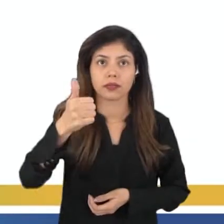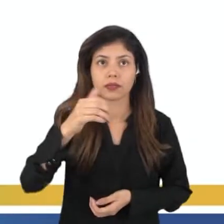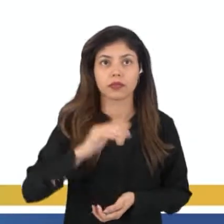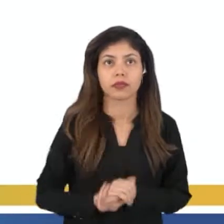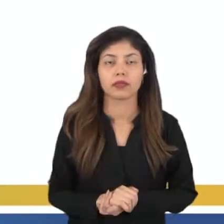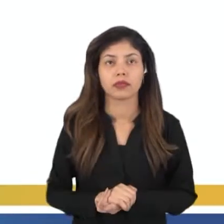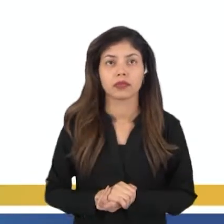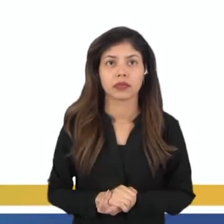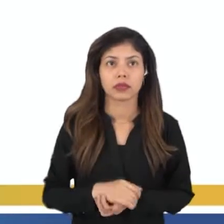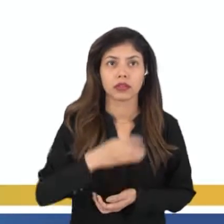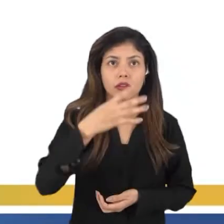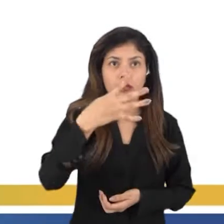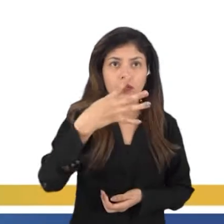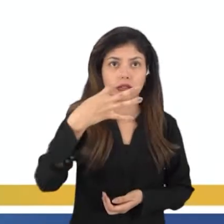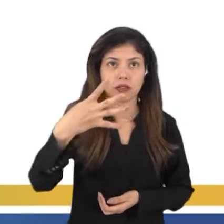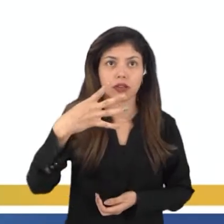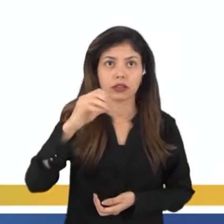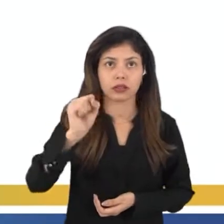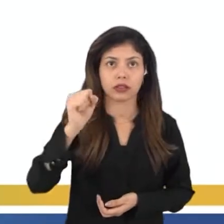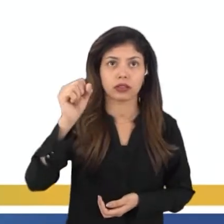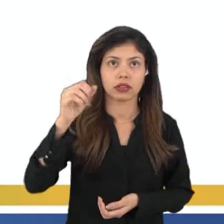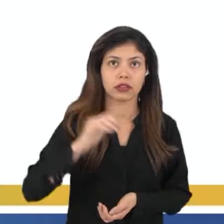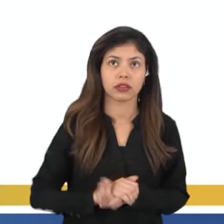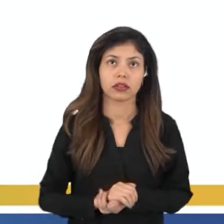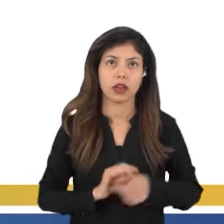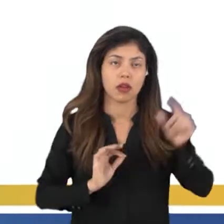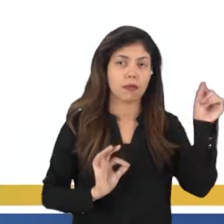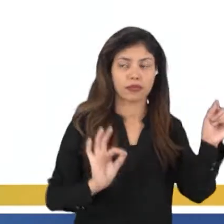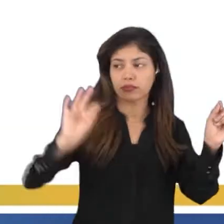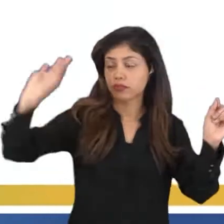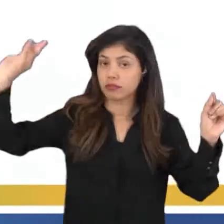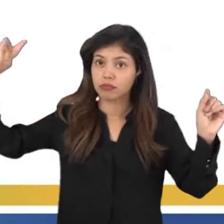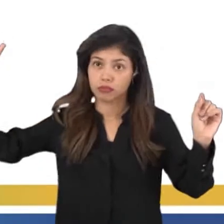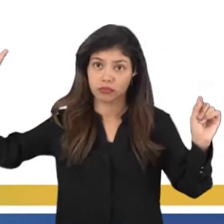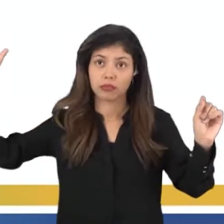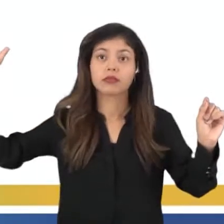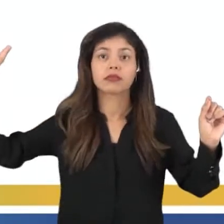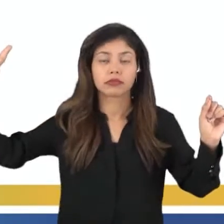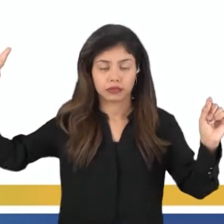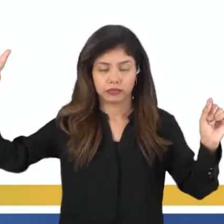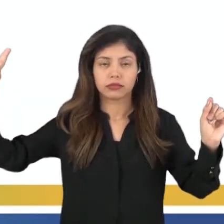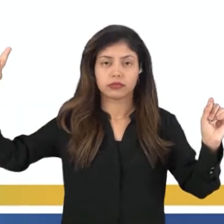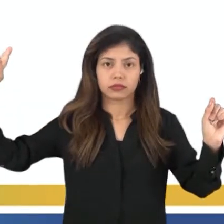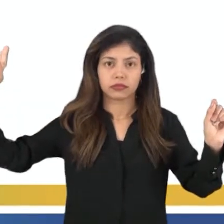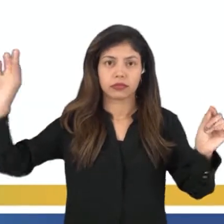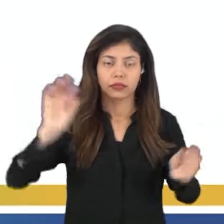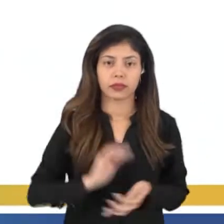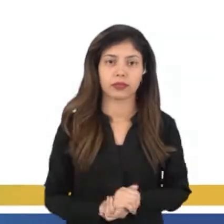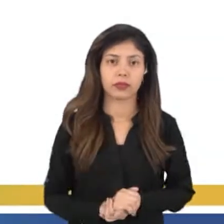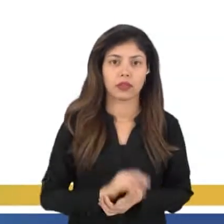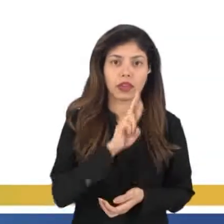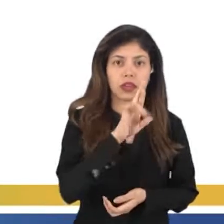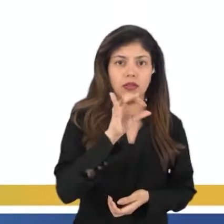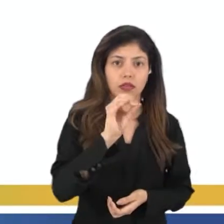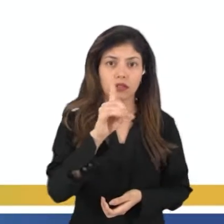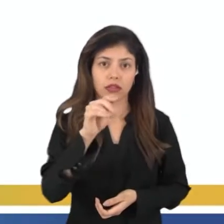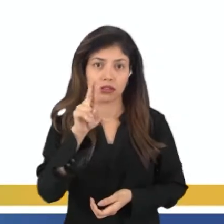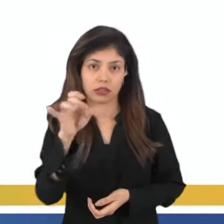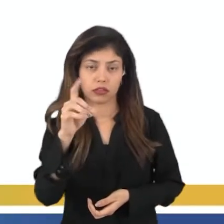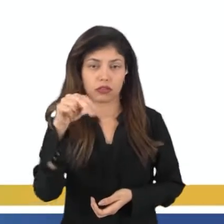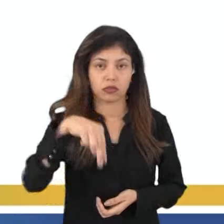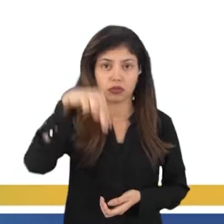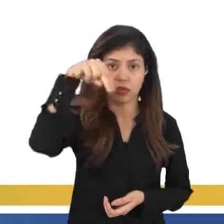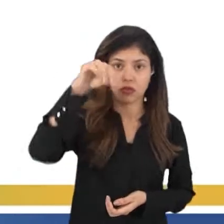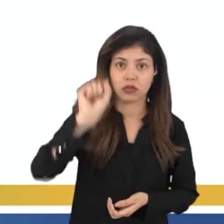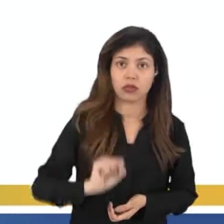Essa número 2 corta o litoral de ponta a ponta, lá da região do Rio Grande do Norte, até chegar ao Rio Grande do Sul. Então nós